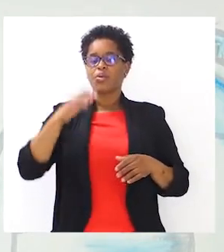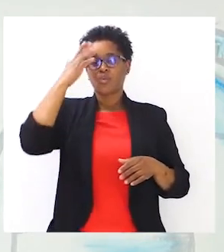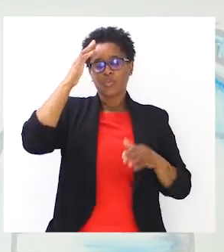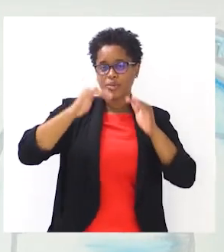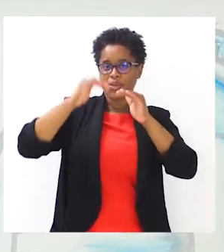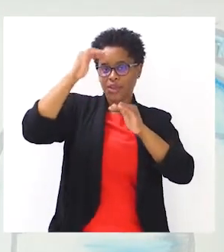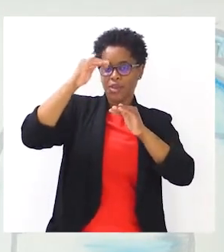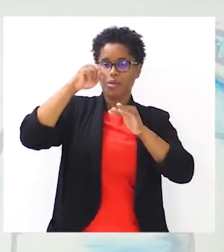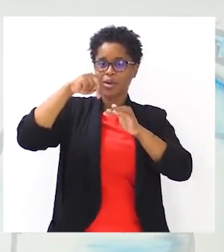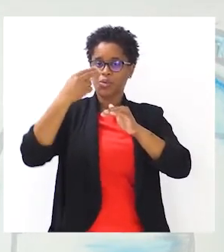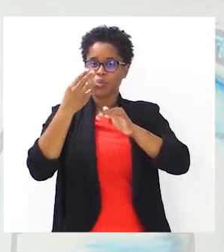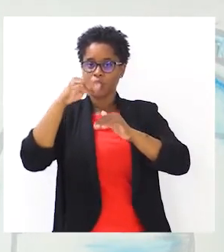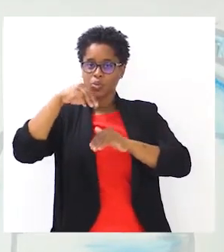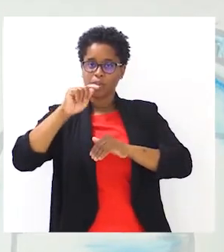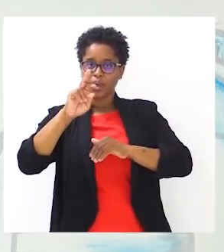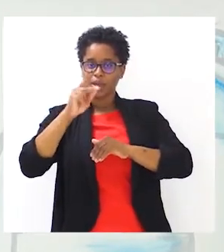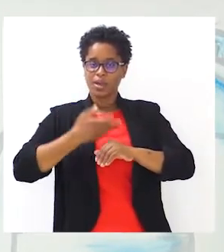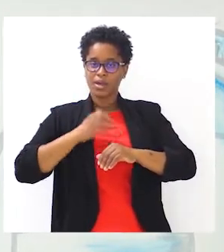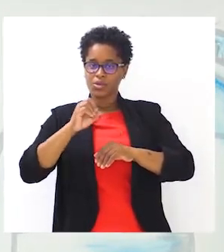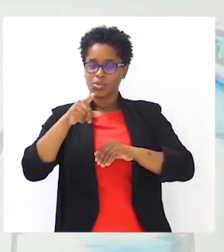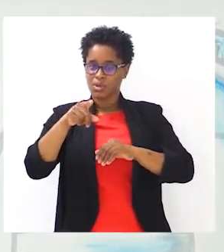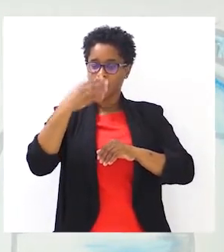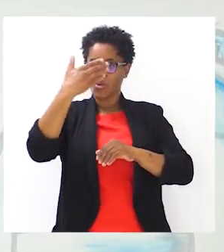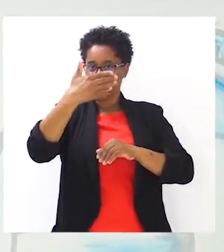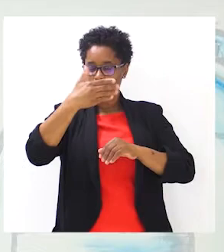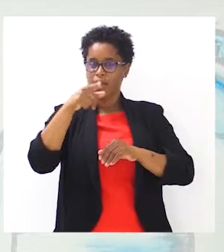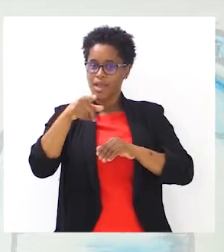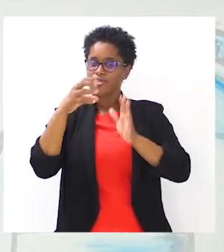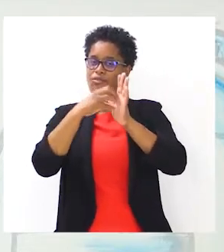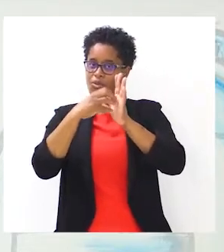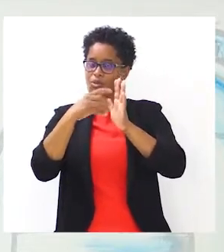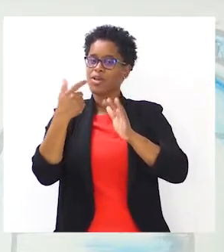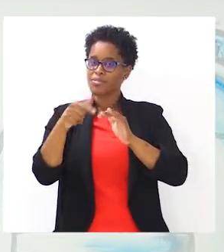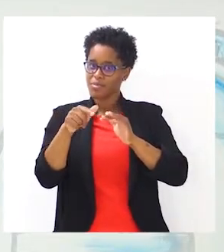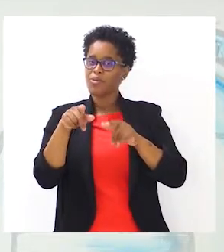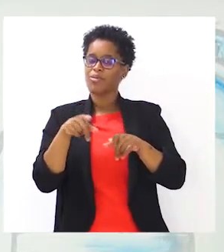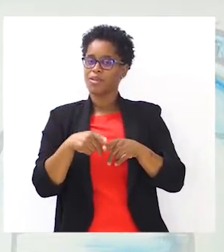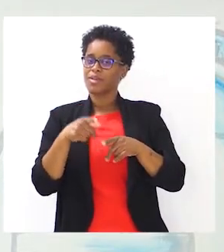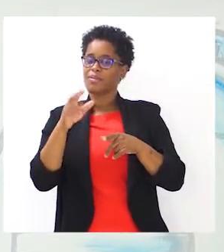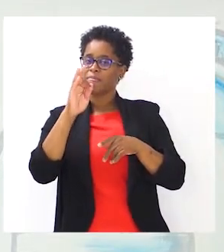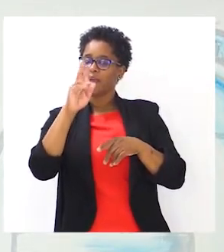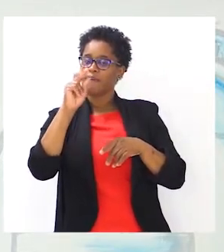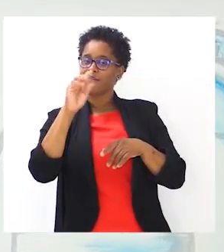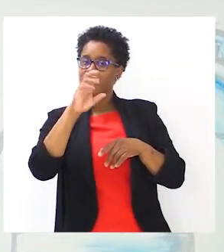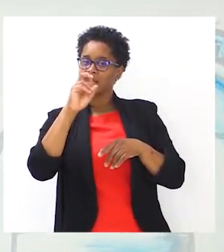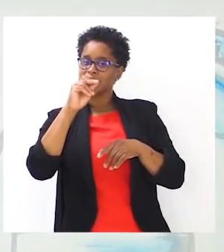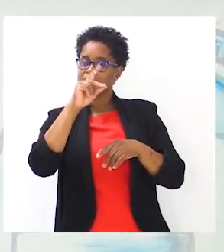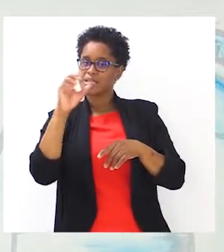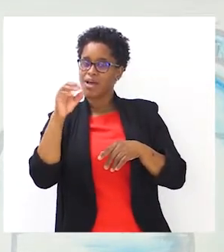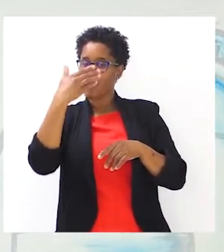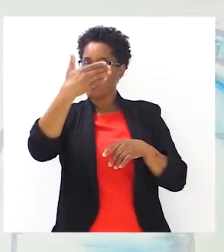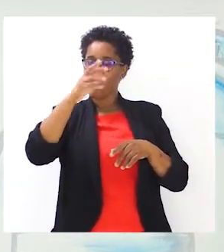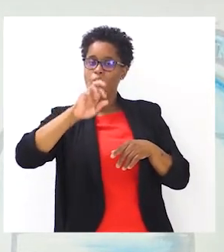numerador, 1. Então, este desenho, ou seja, esta figura, representa a fração